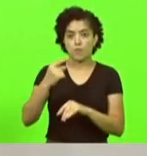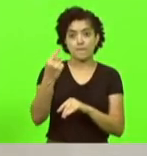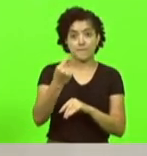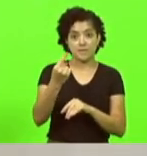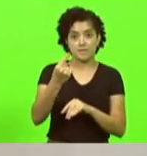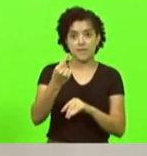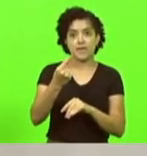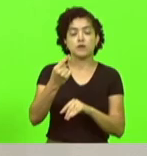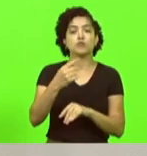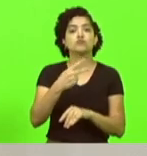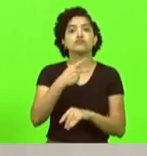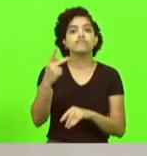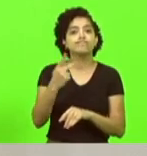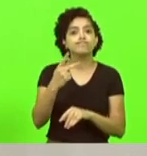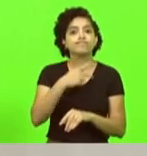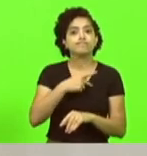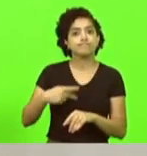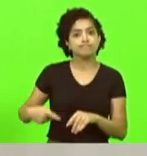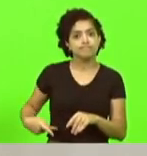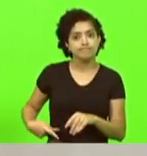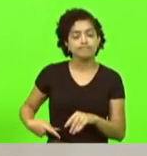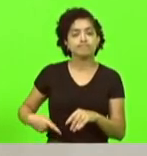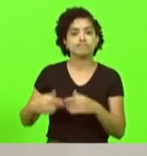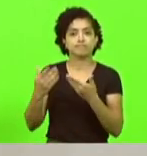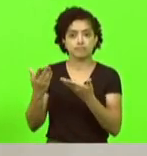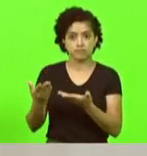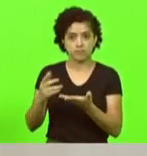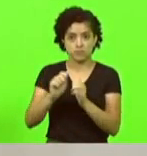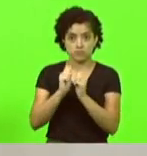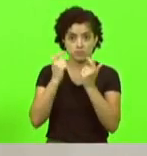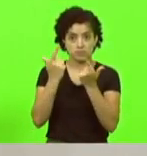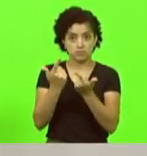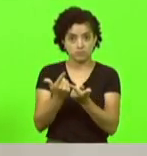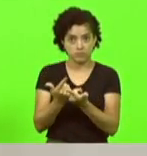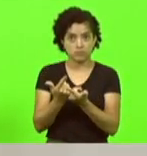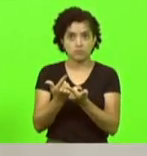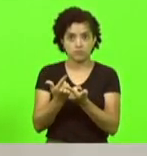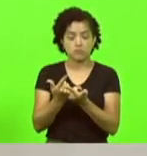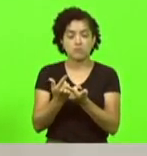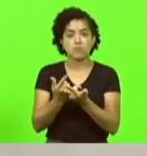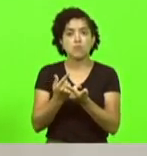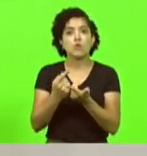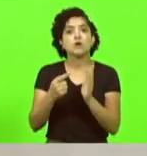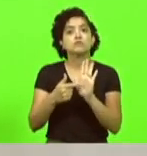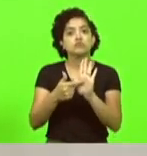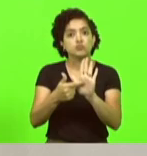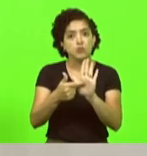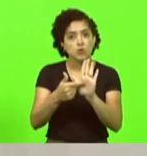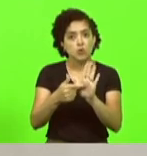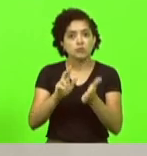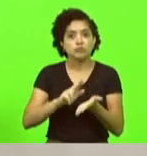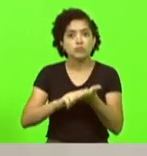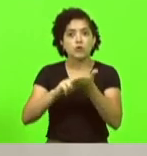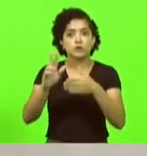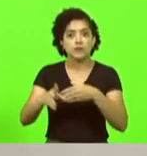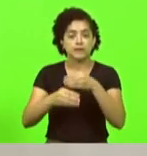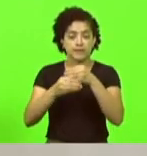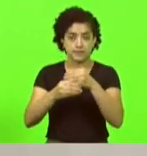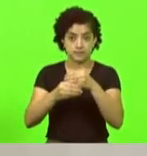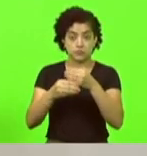vice-presidente da Assembleia Legislativa de acordo com a cara carta de renúncia anexa